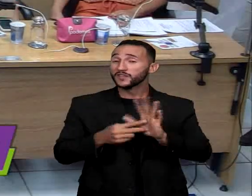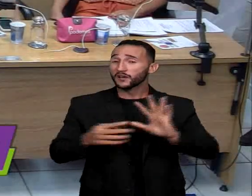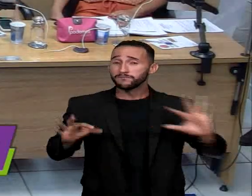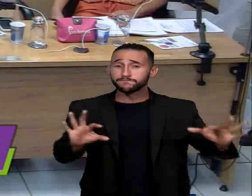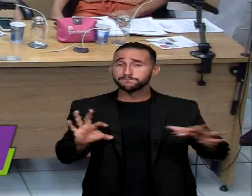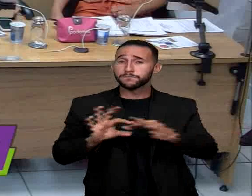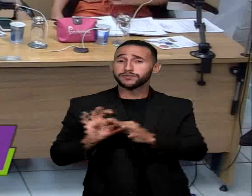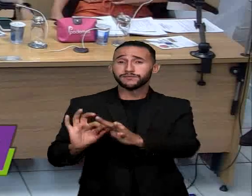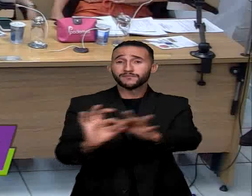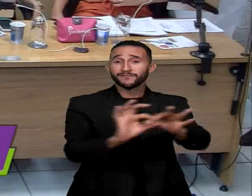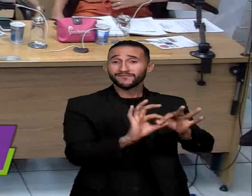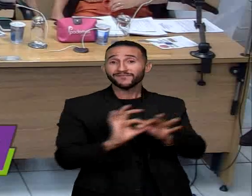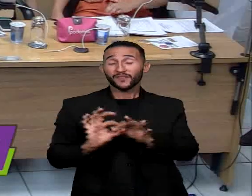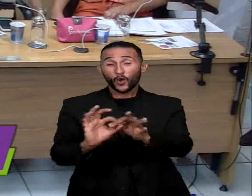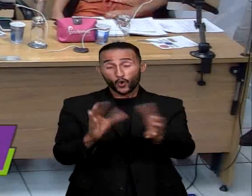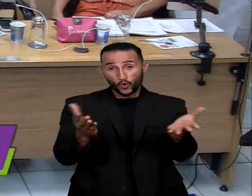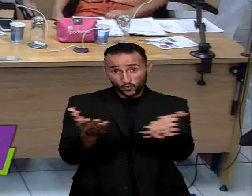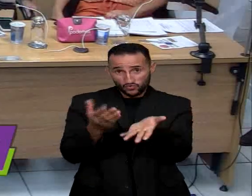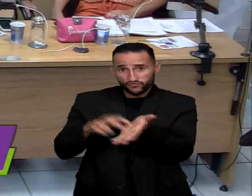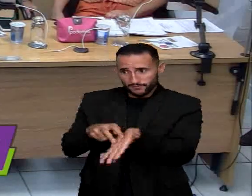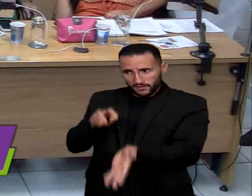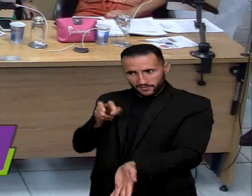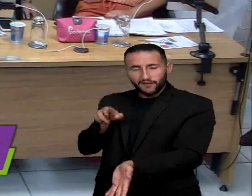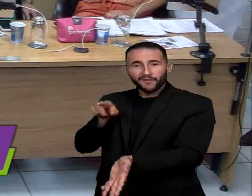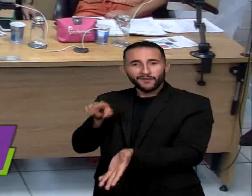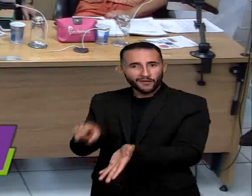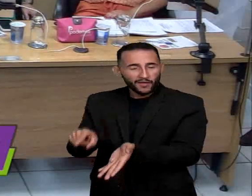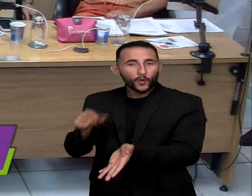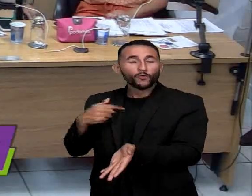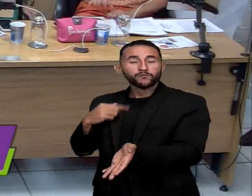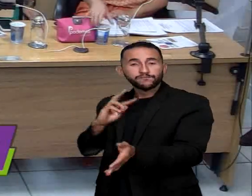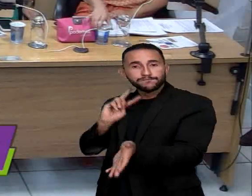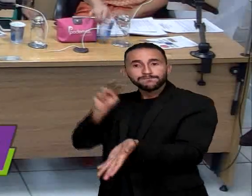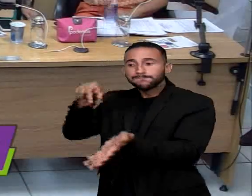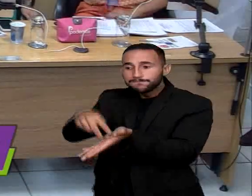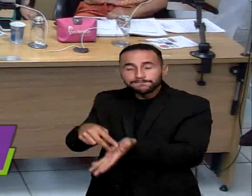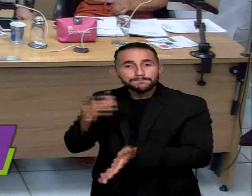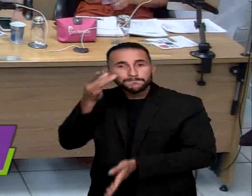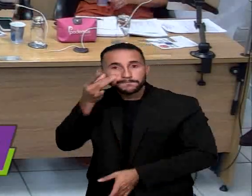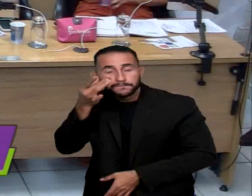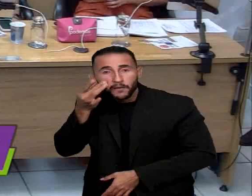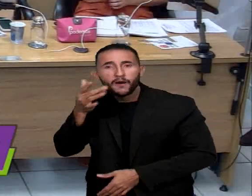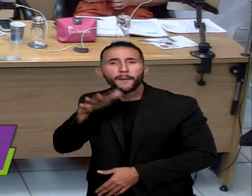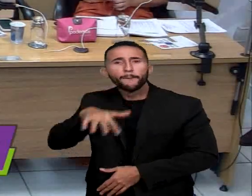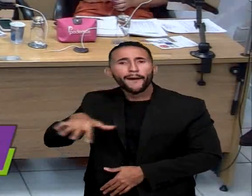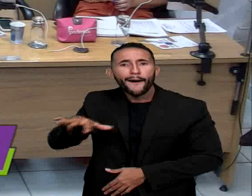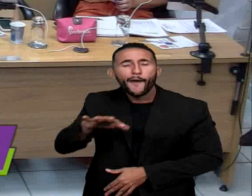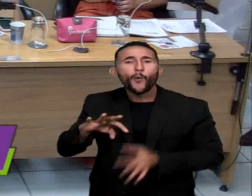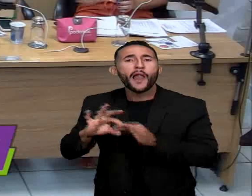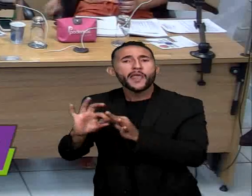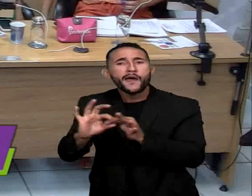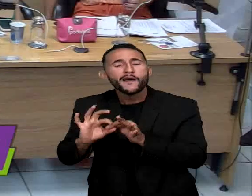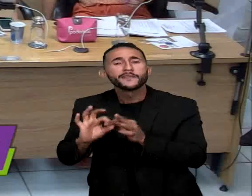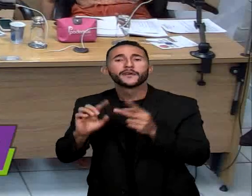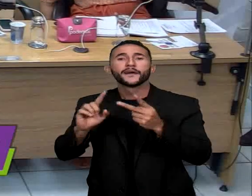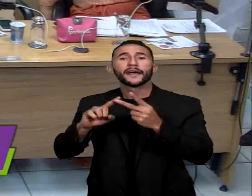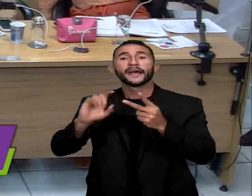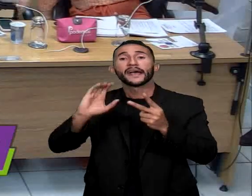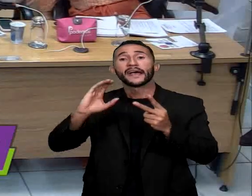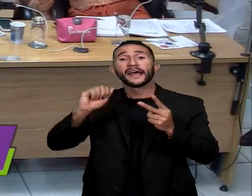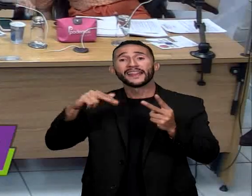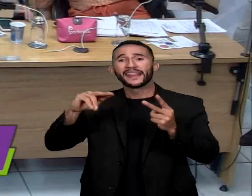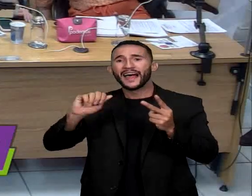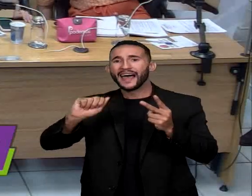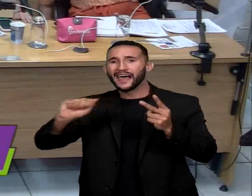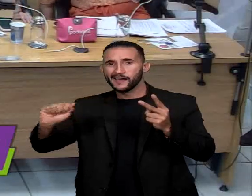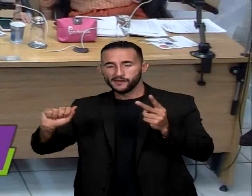eu hoje pela manhã Eh eu estive visitando ali aquela região do Aliança do Canaã e a gente tá